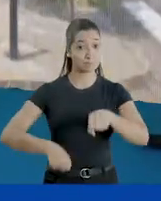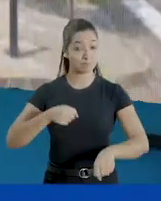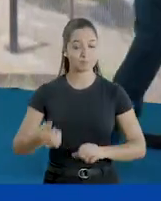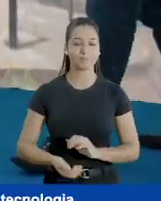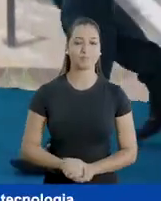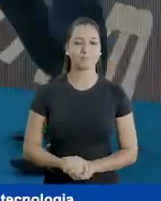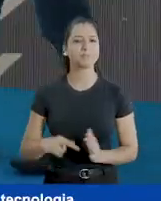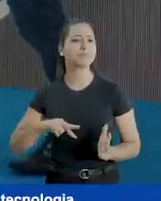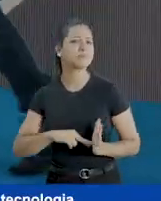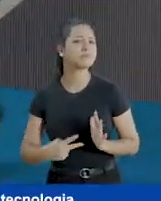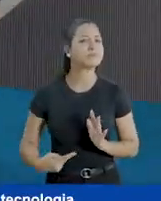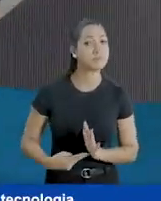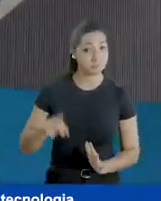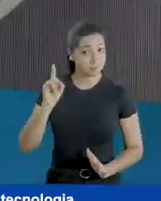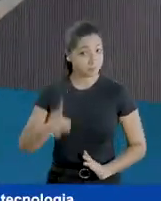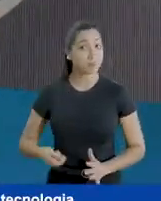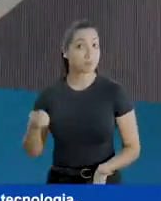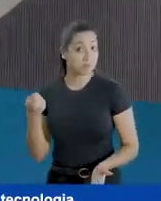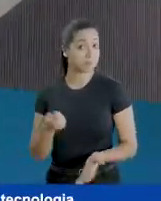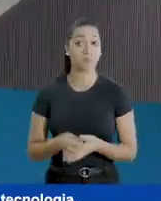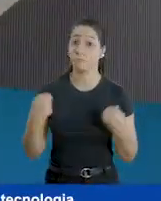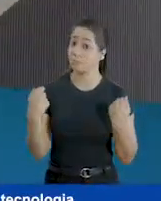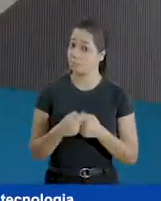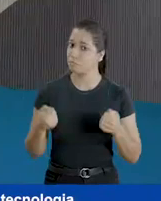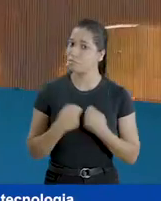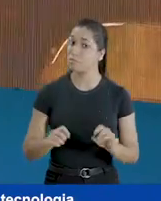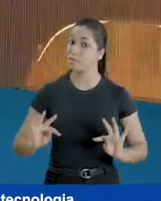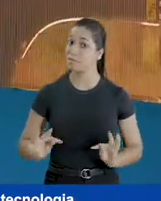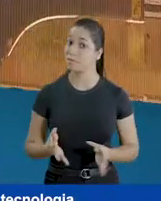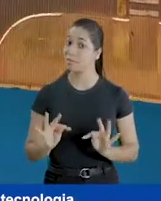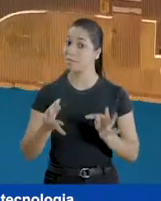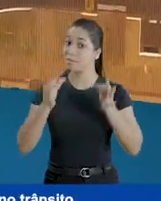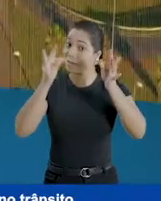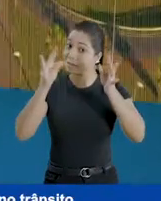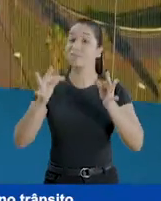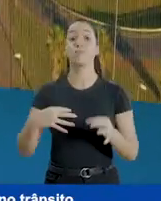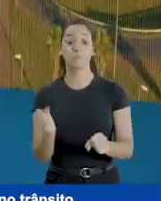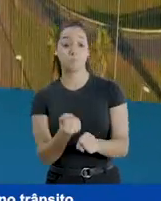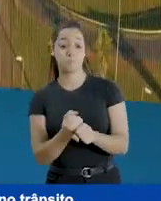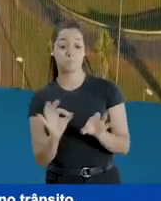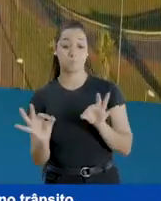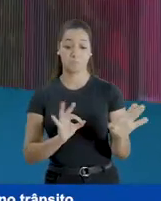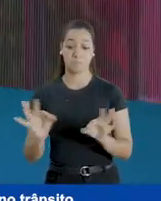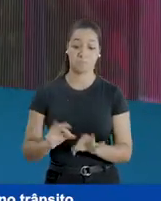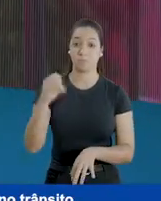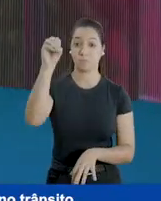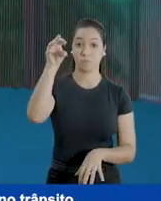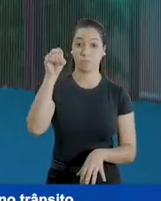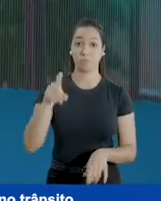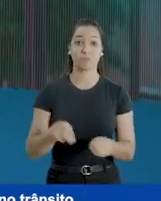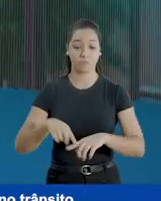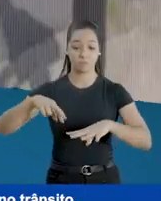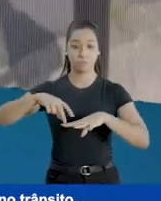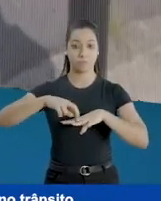e pedestres. Isso significa investir em transporte público, em tecnologia, infraestrutura viária,